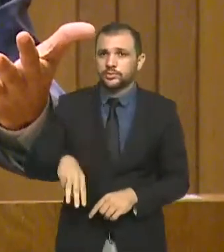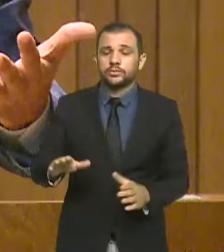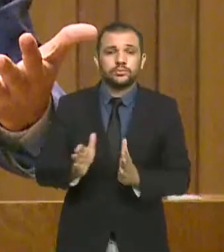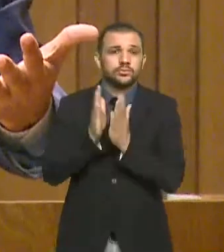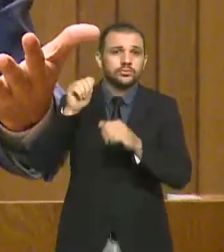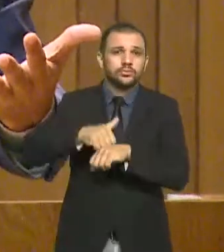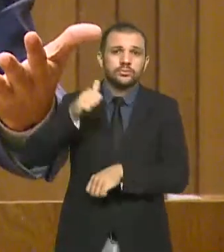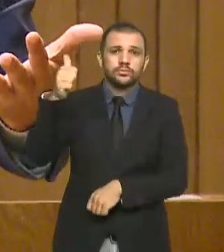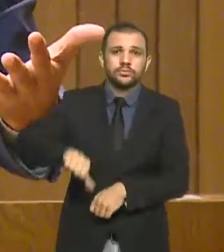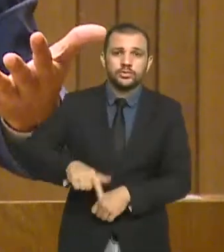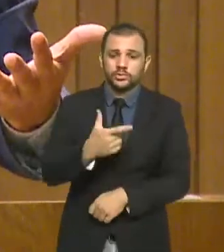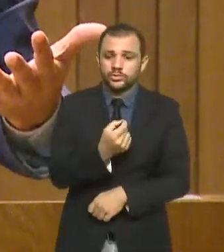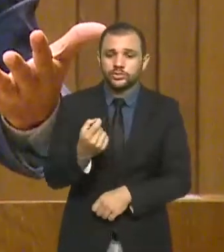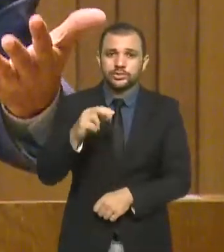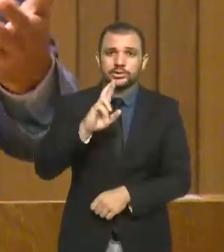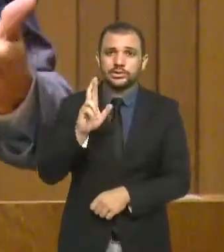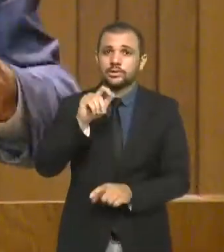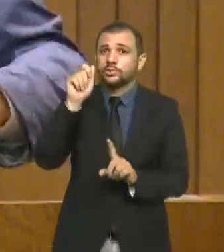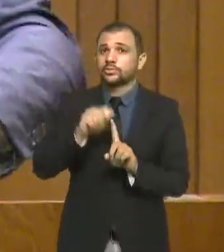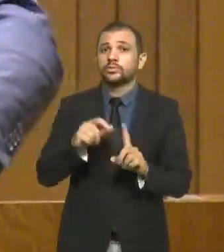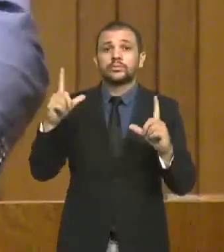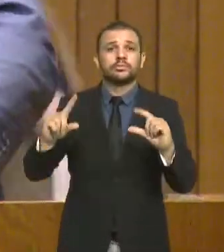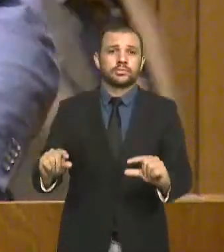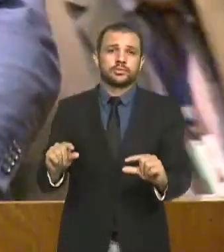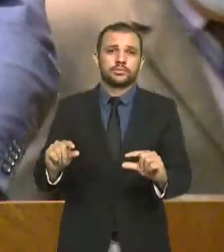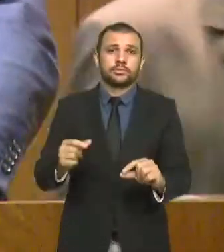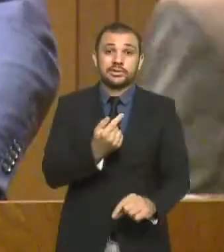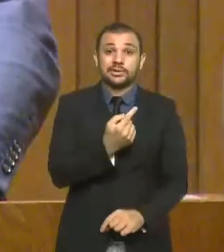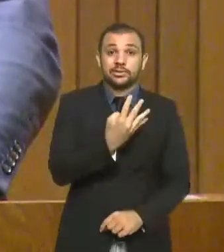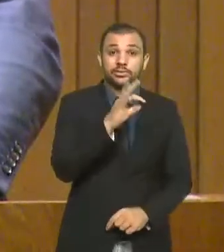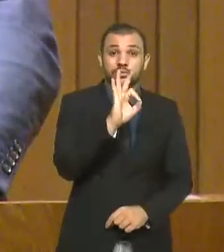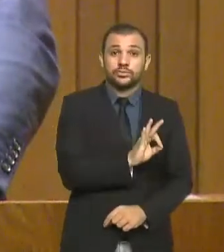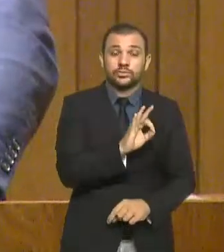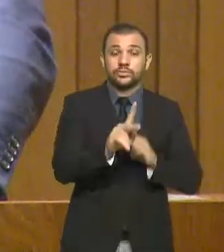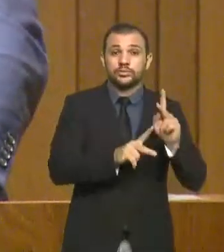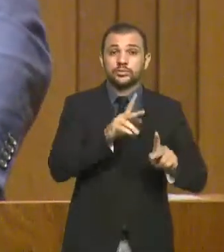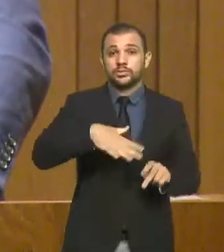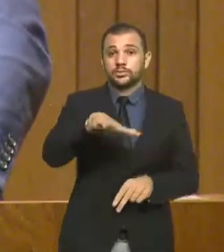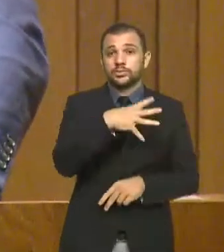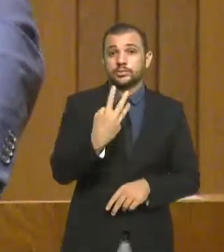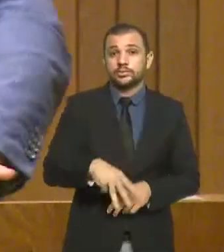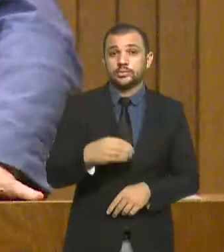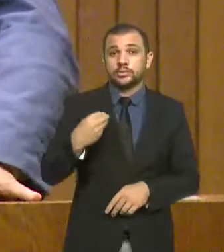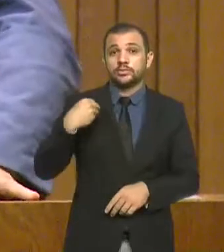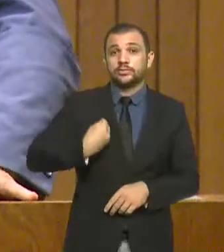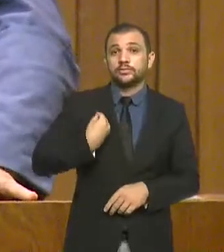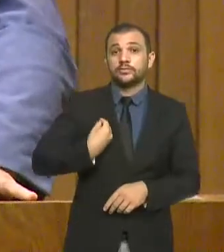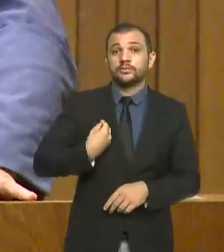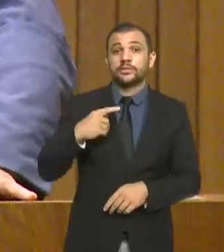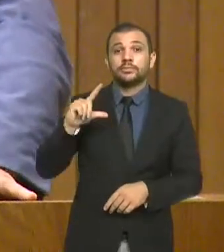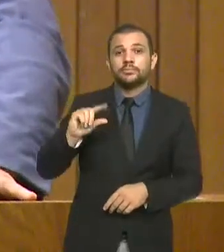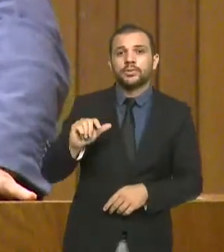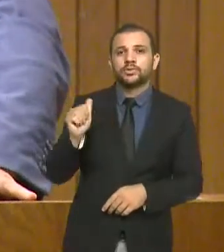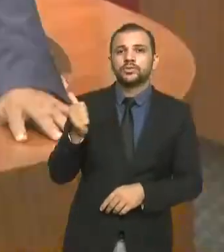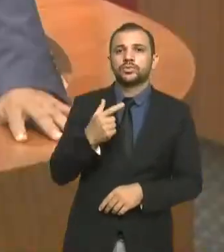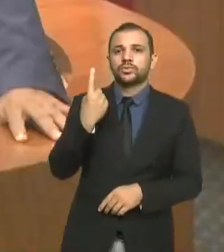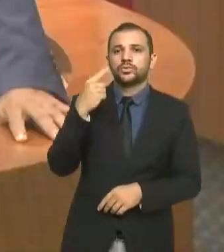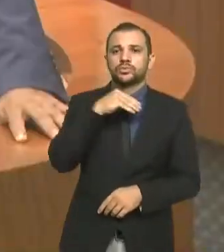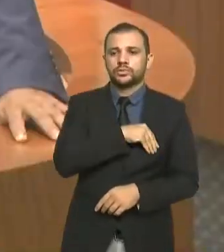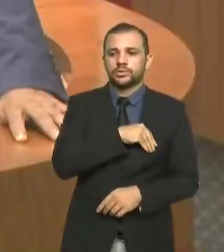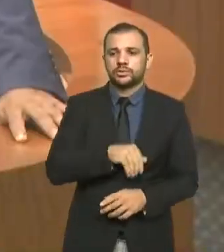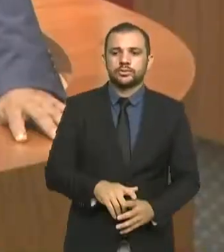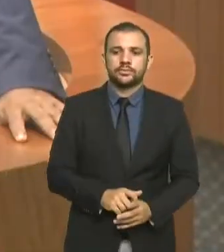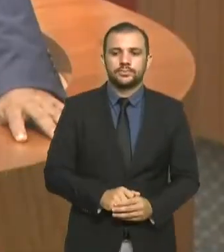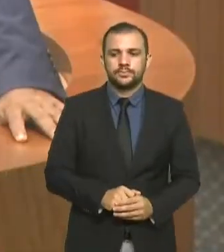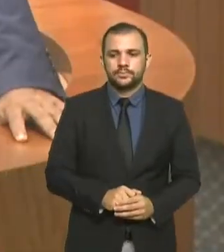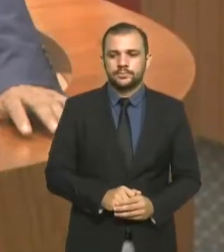Com menos de R$ 200 por mês. 74% dos maranhenses sobrevivendo com menos do salário mínimo. Mas ele disse que os leões